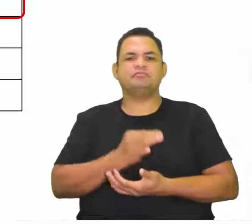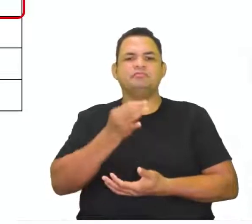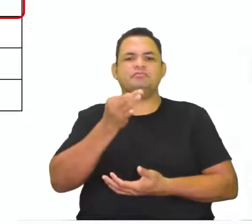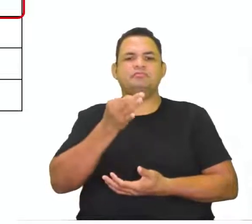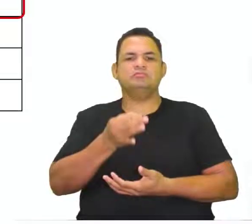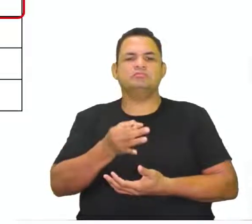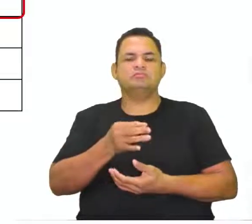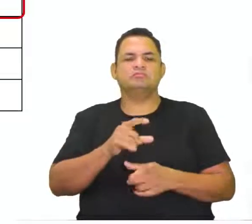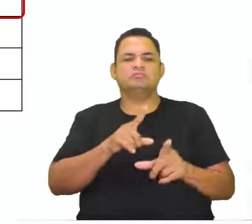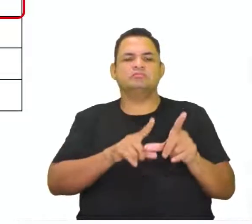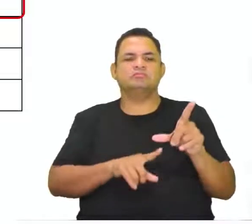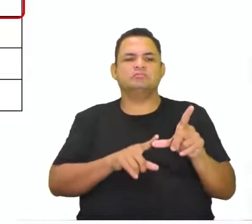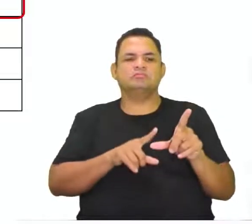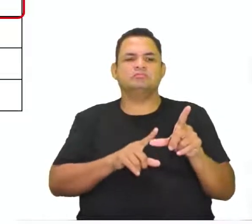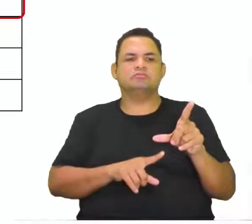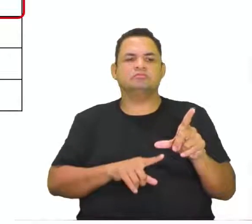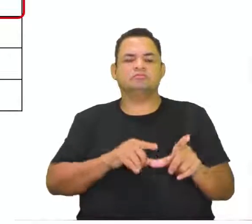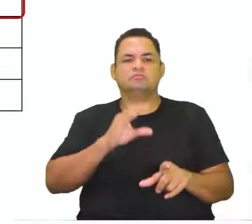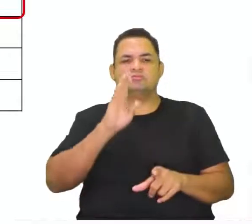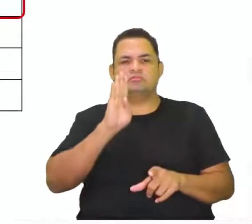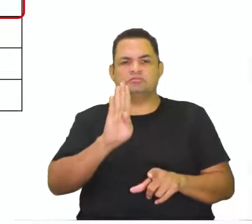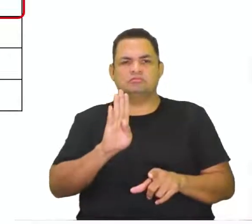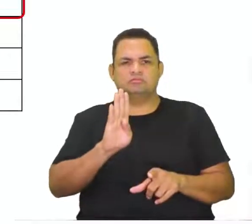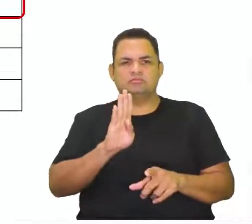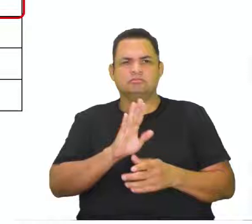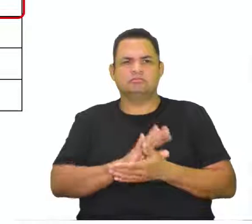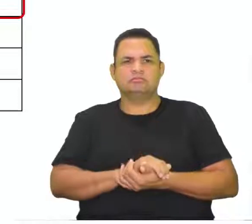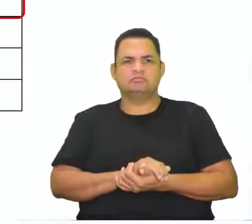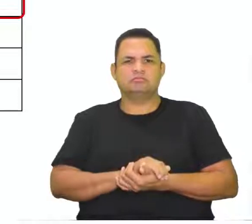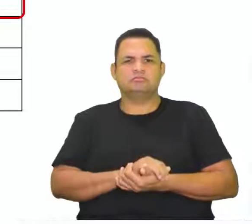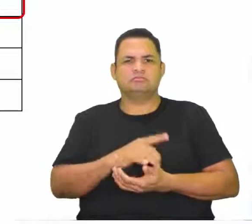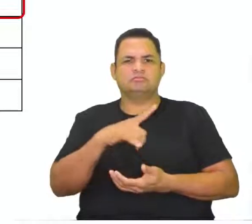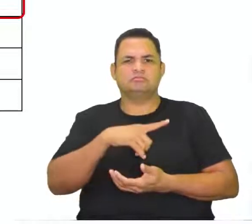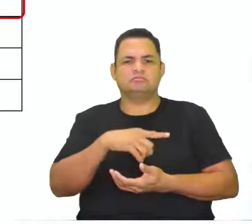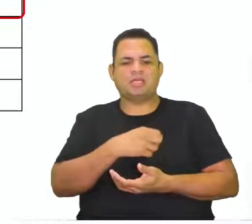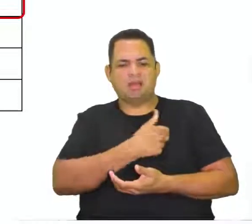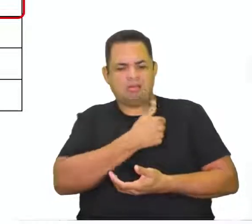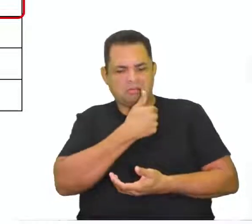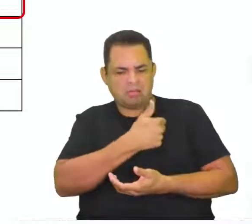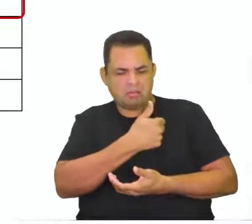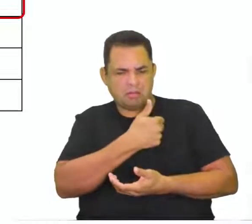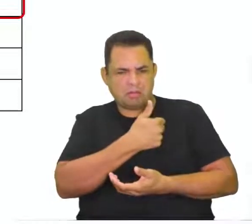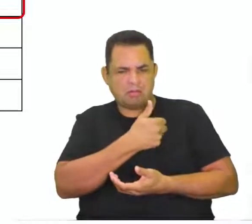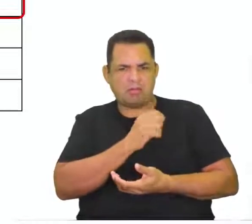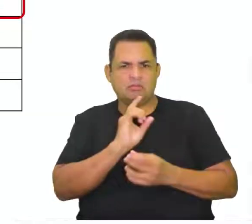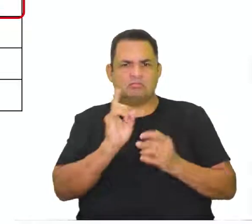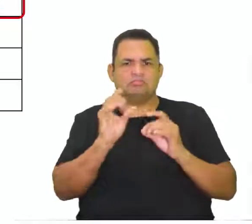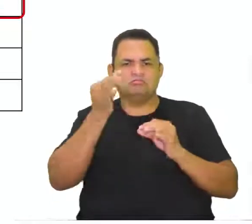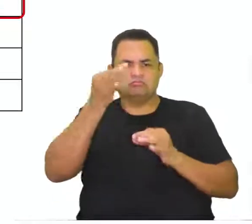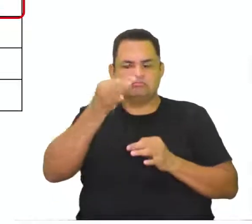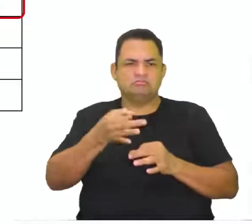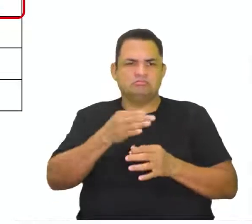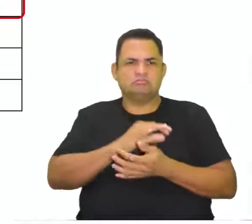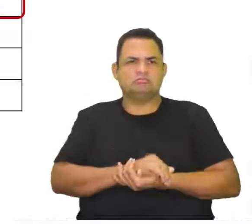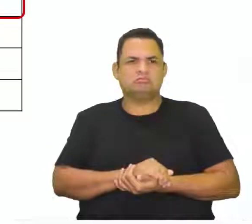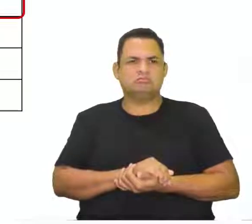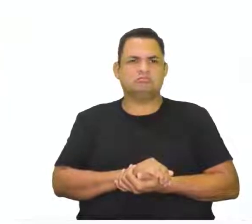a alternativa B. A gente tem as vantagens para cada um deles certinho.